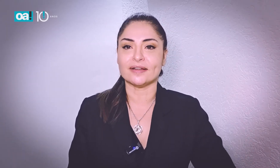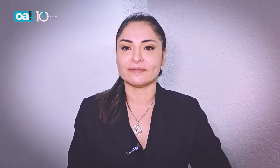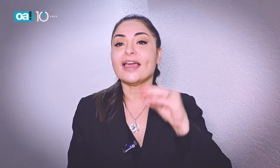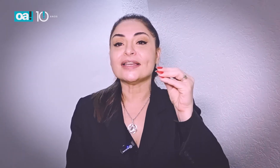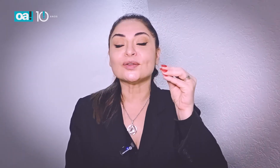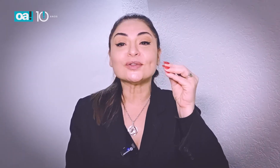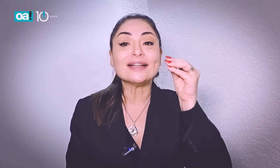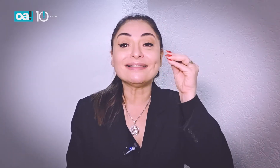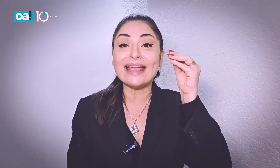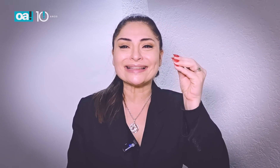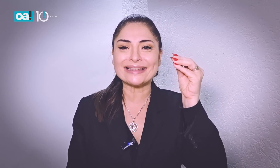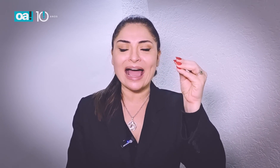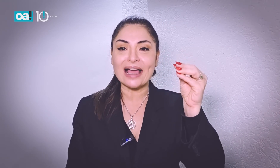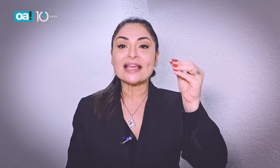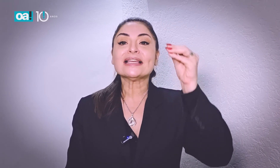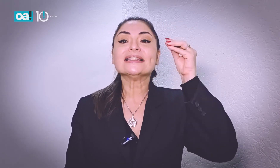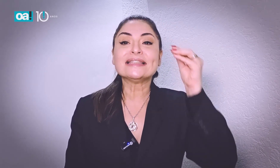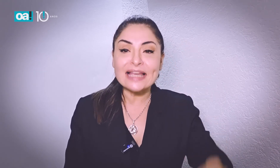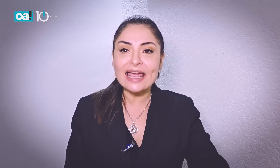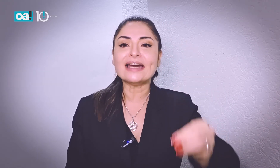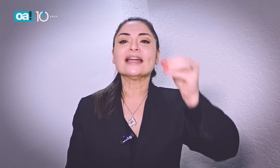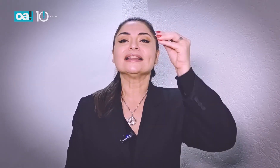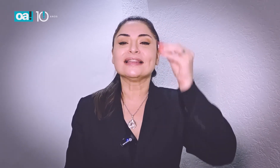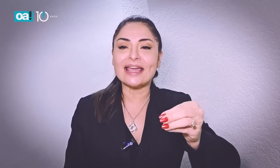que queriam. Essa eu tenho certeza.